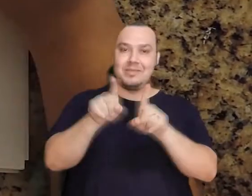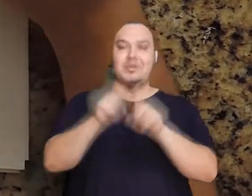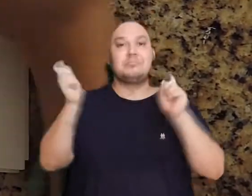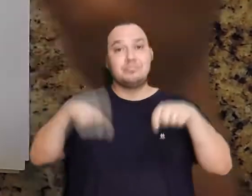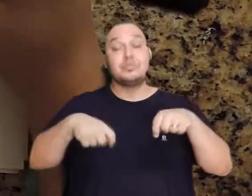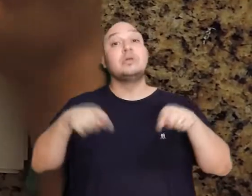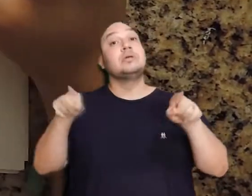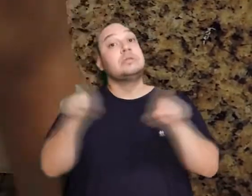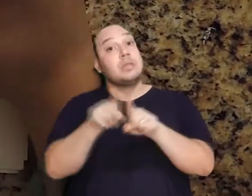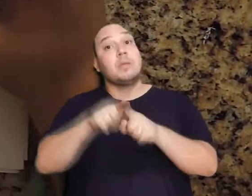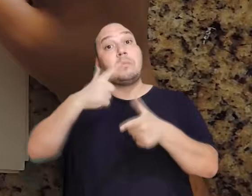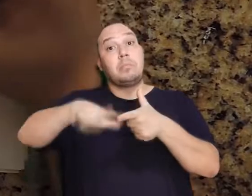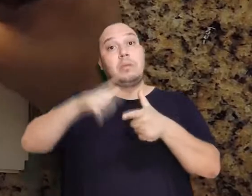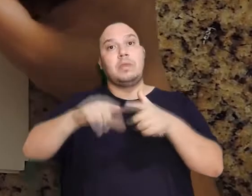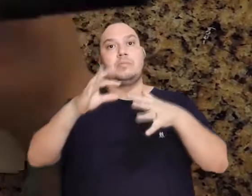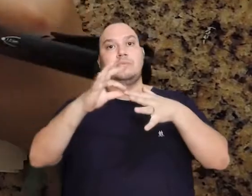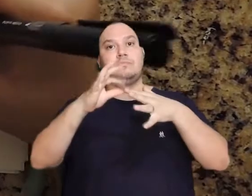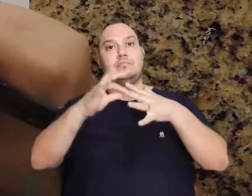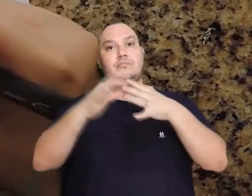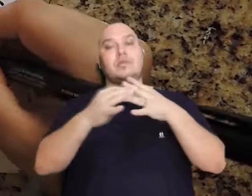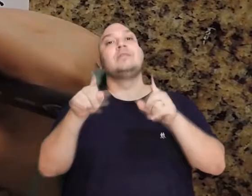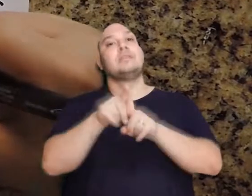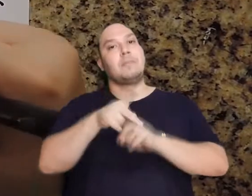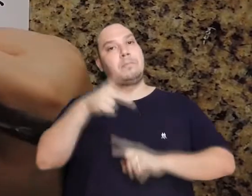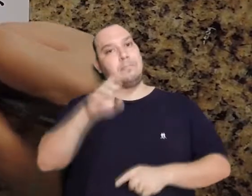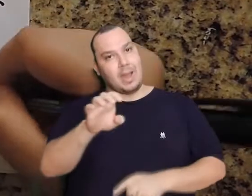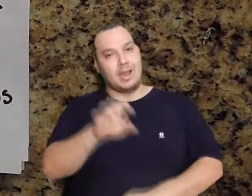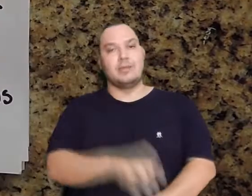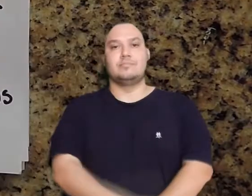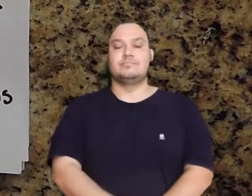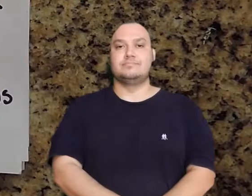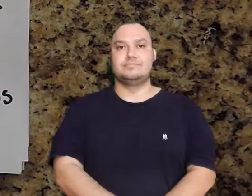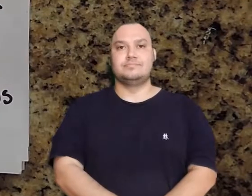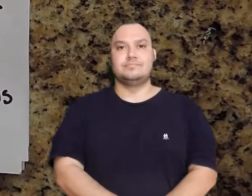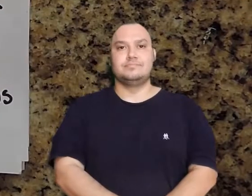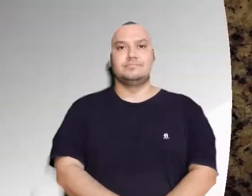vasos sanguíneos dos dedos das mãos e dos pés.